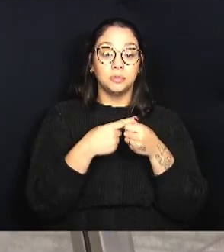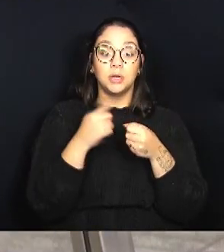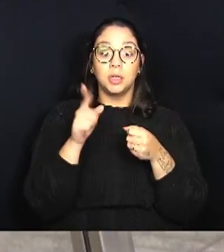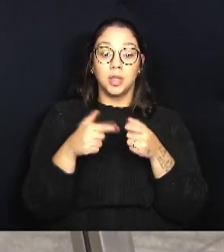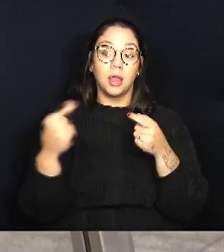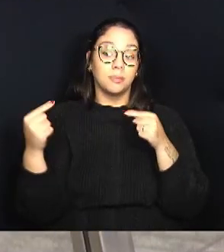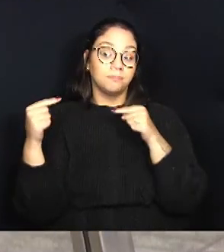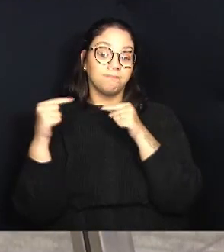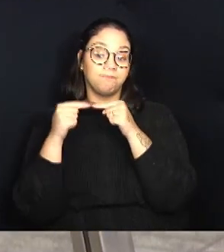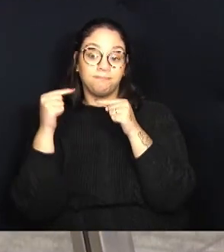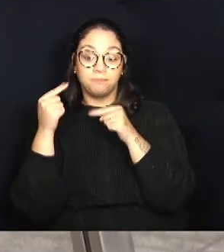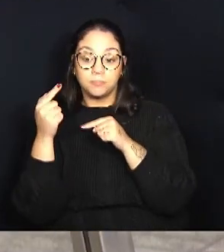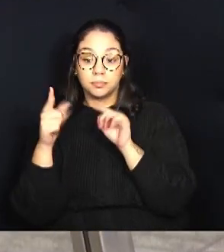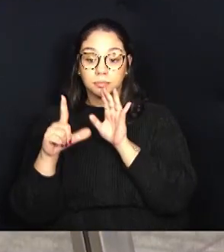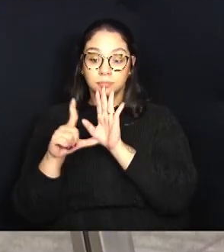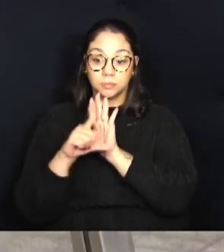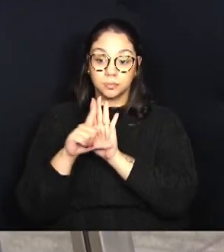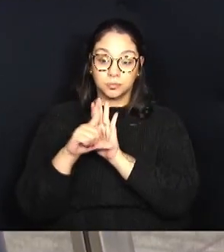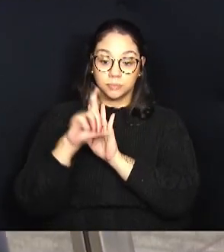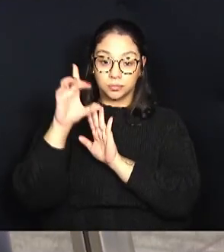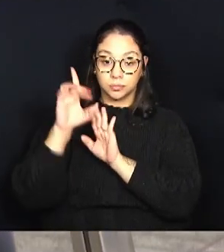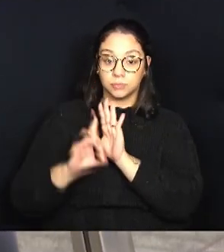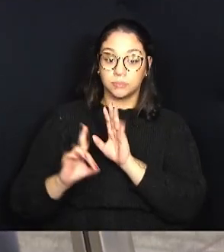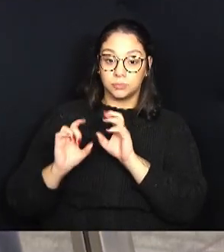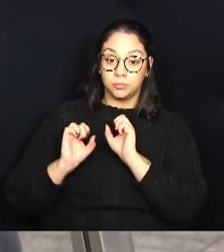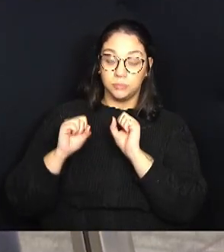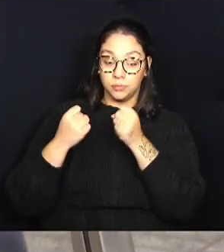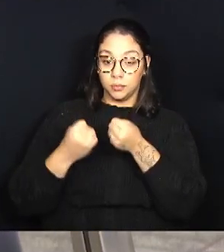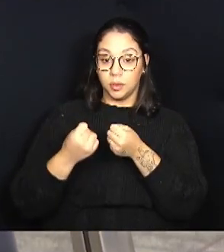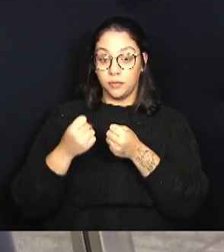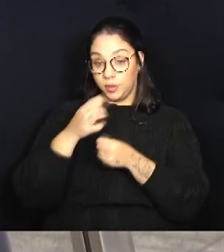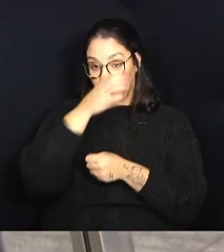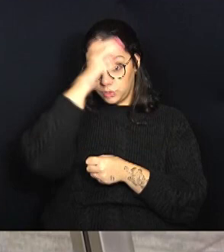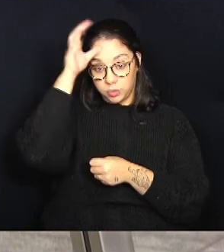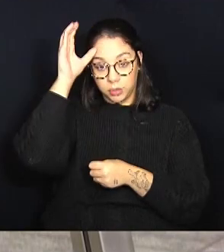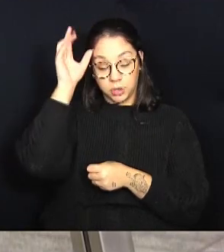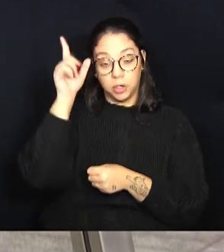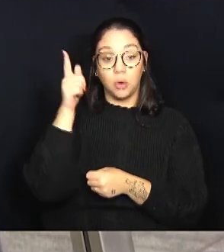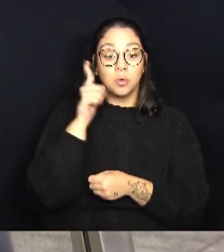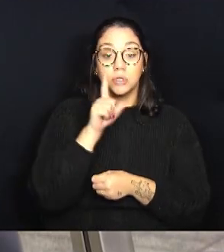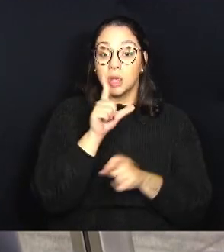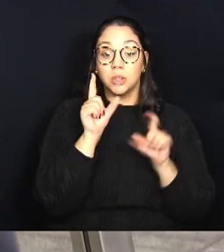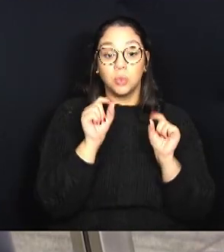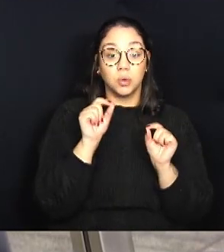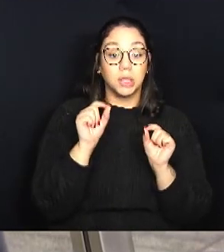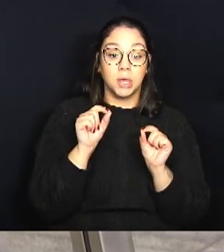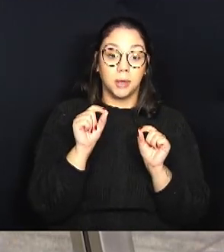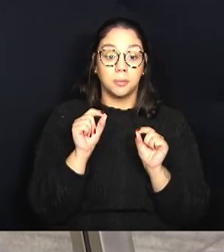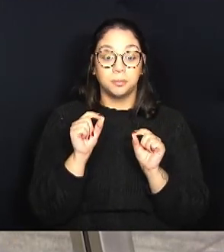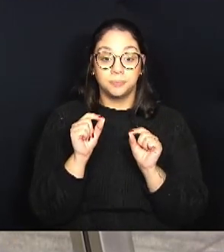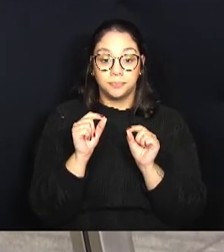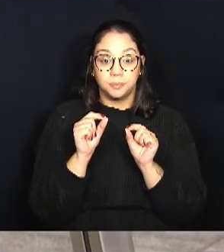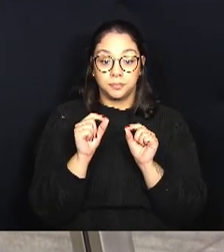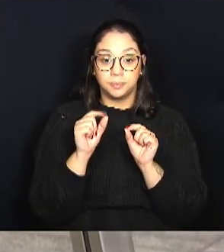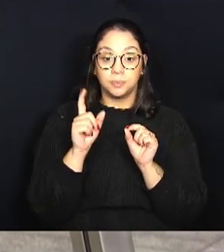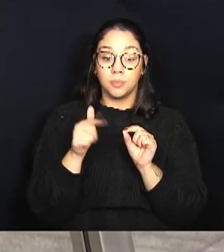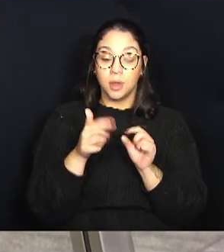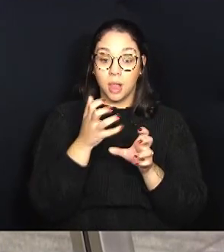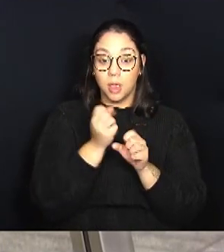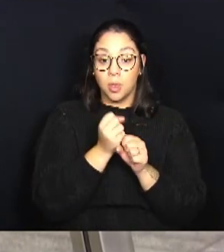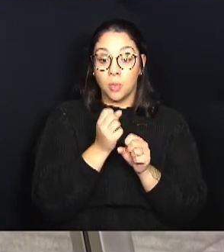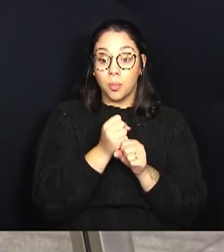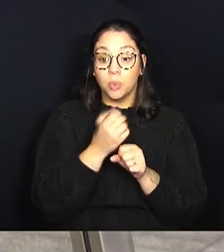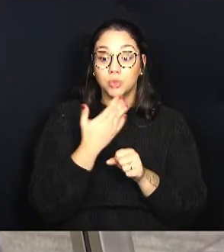lei de Direitos de Defesa do Consumidor, onde a gente vai conseguir ter uma pontuação melhor